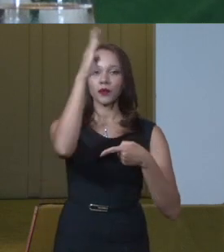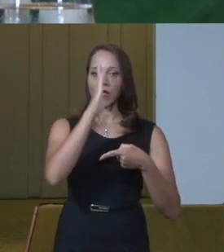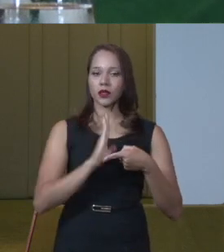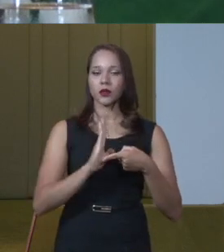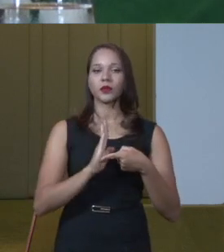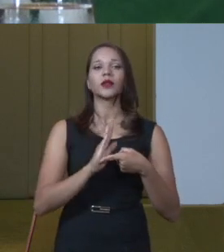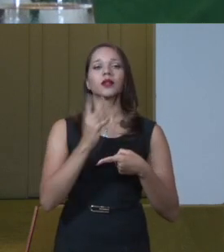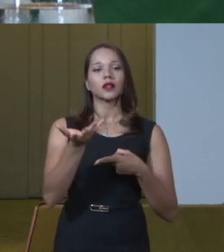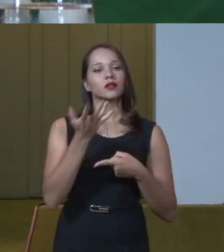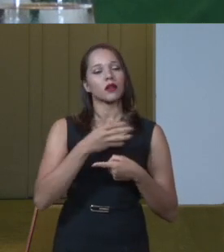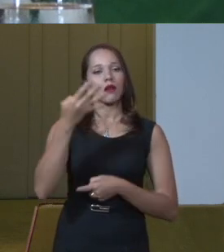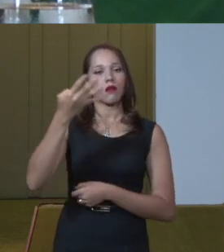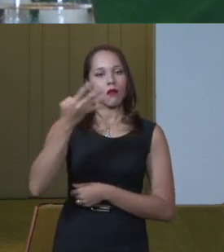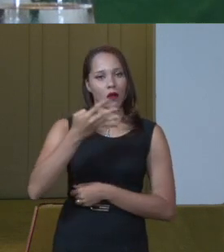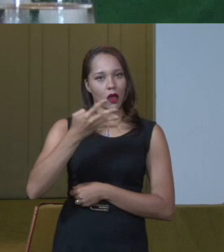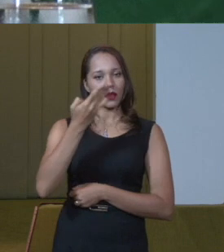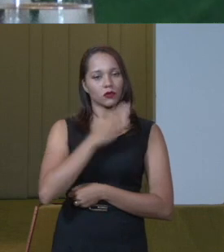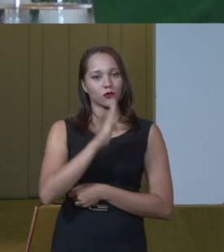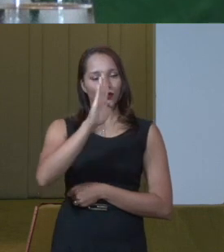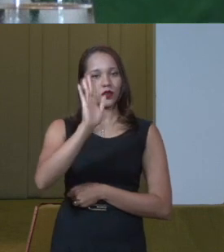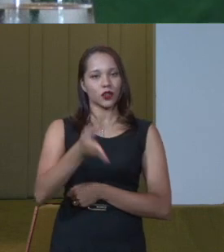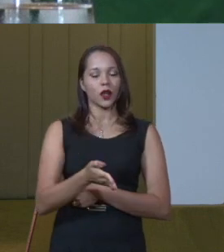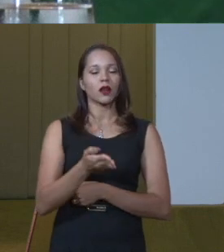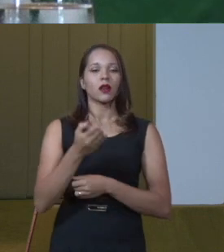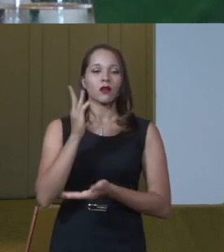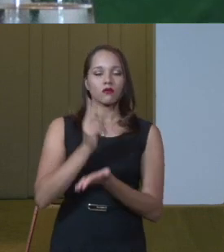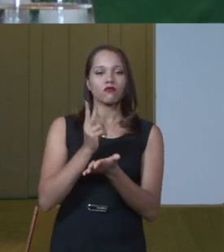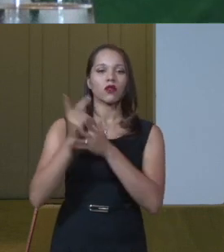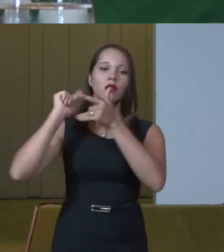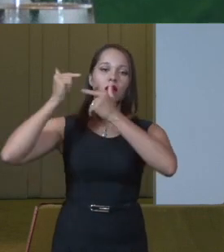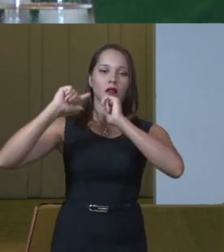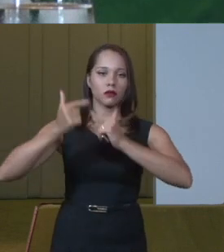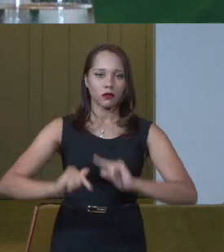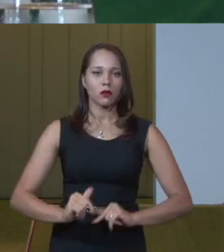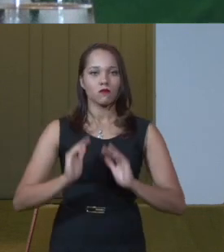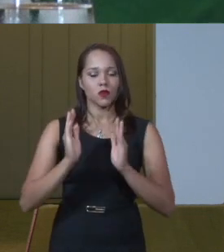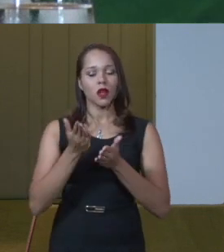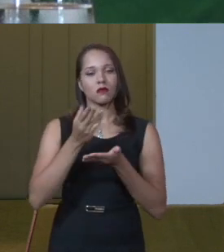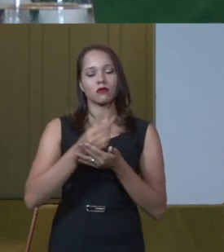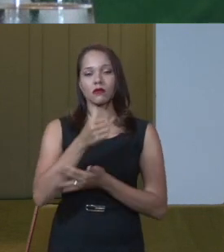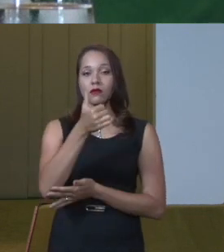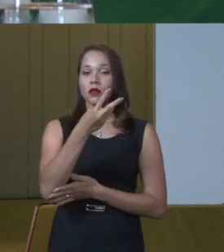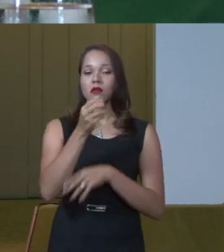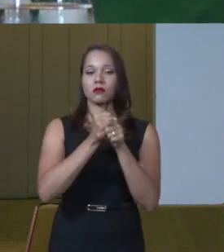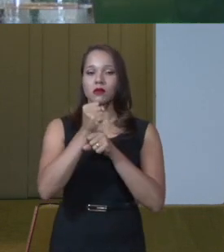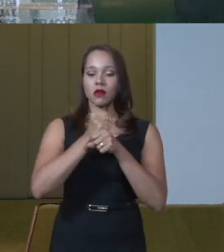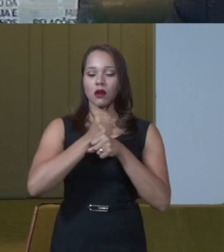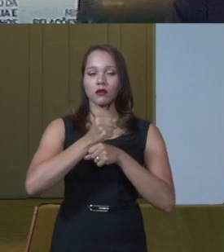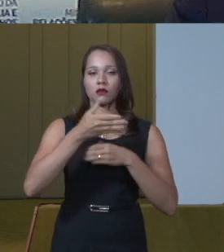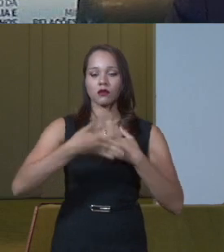quarto mandato, confirmando a tradição que nos permitiu, ao longo dos 13 anos de existência do Conselho de Direitos